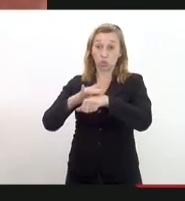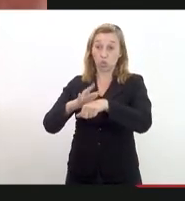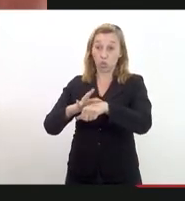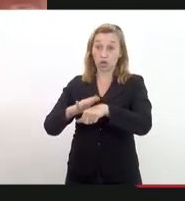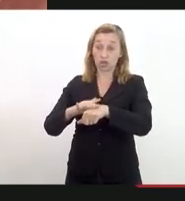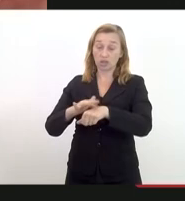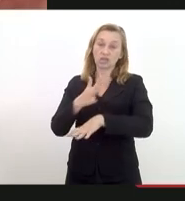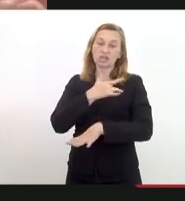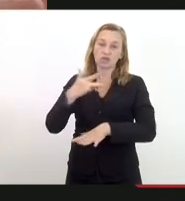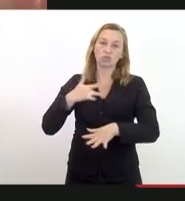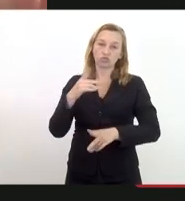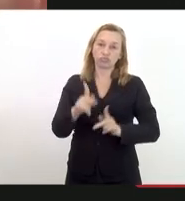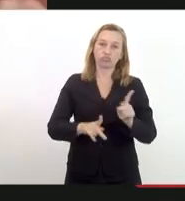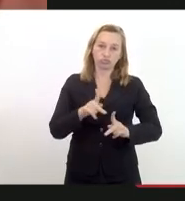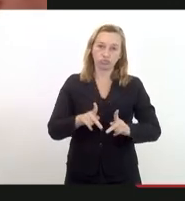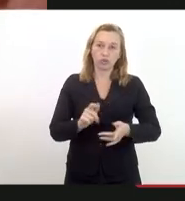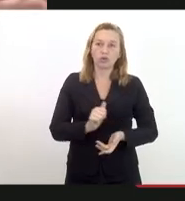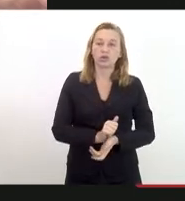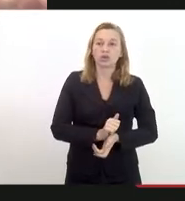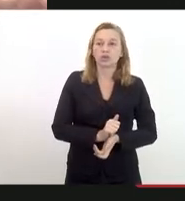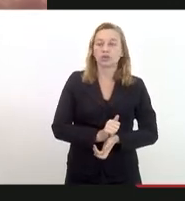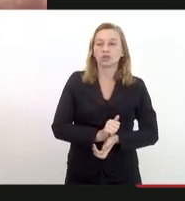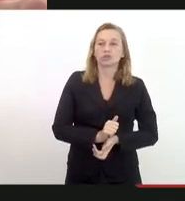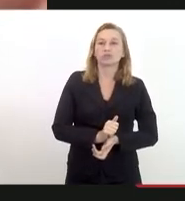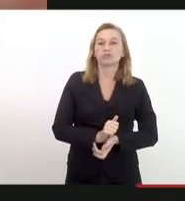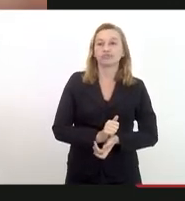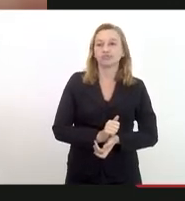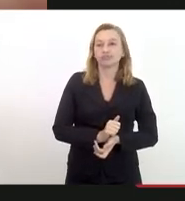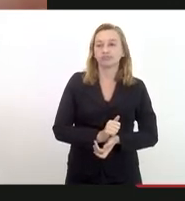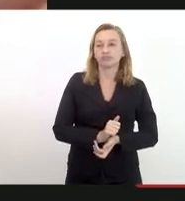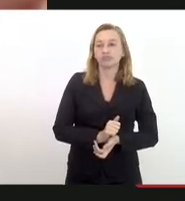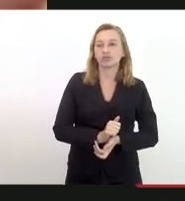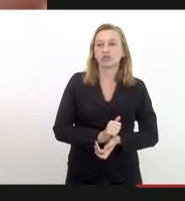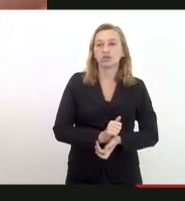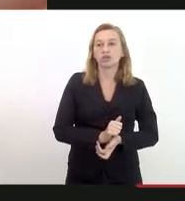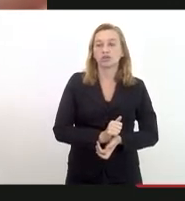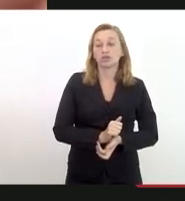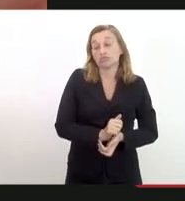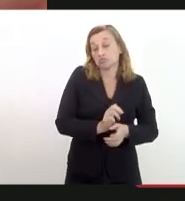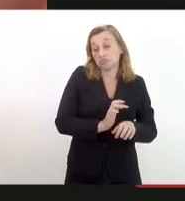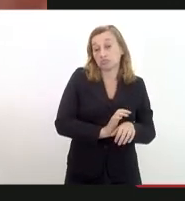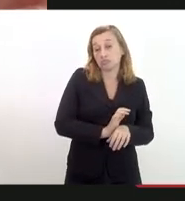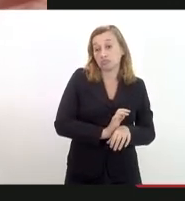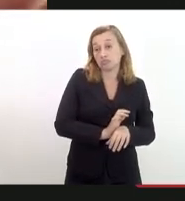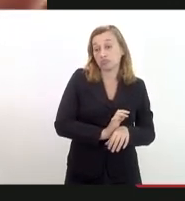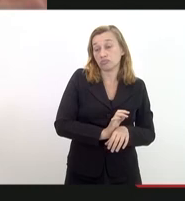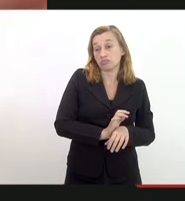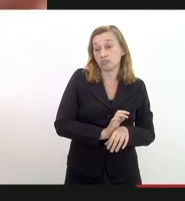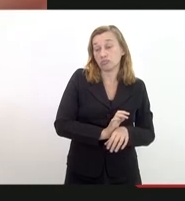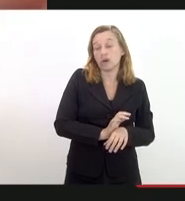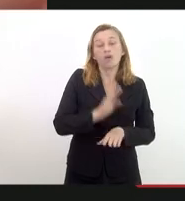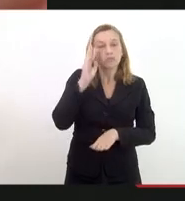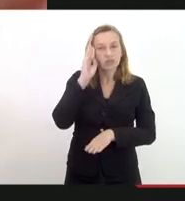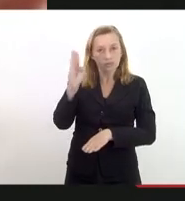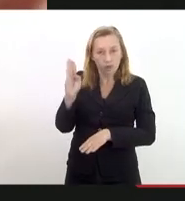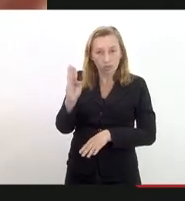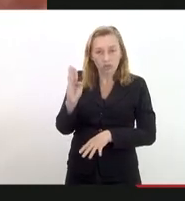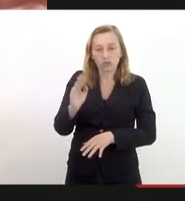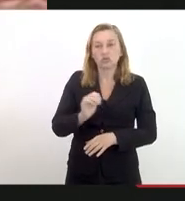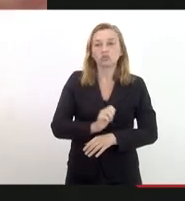na saúde da população, seja em termos de incidência da doença, mas,